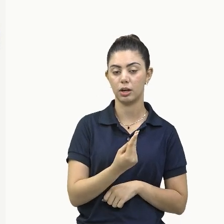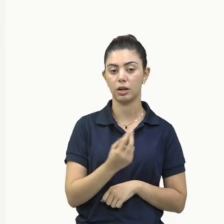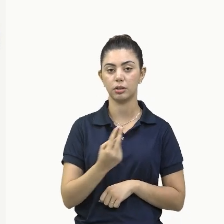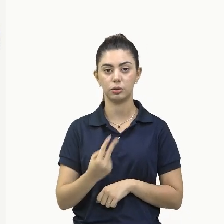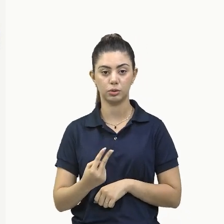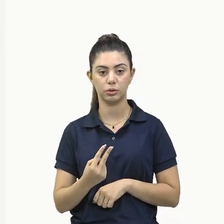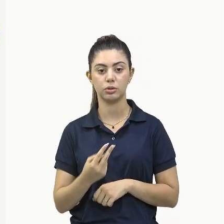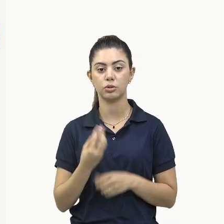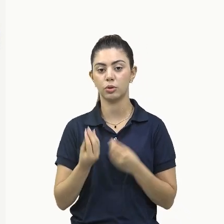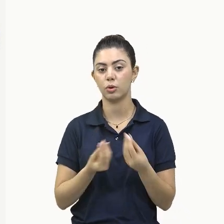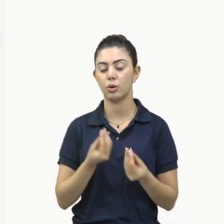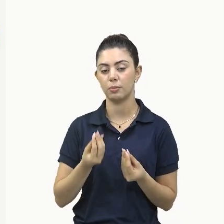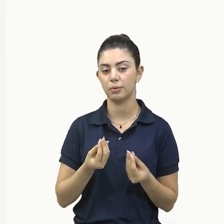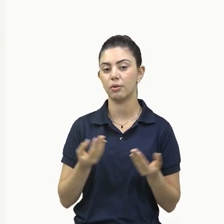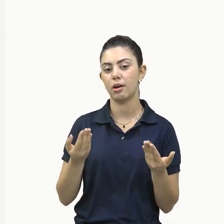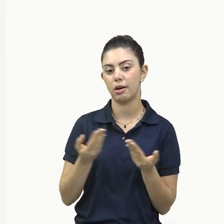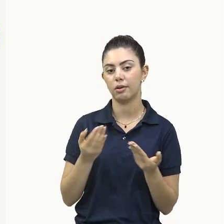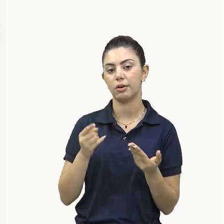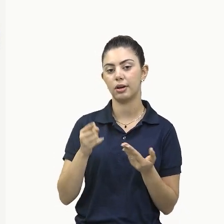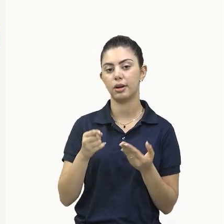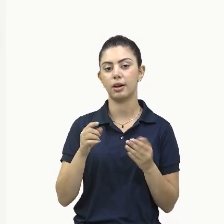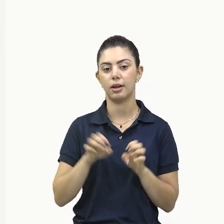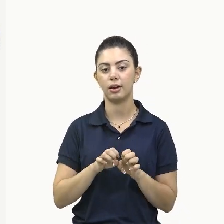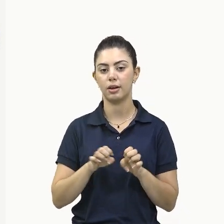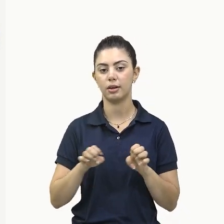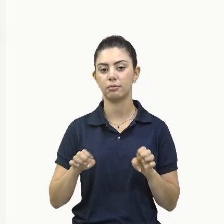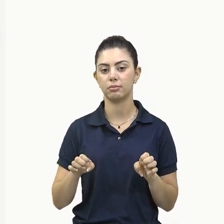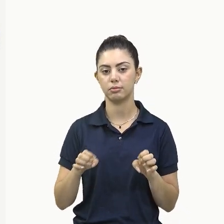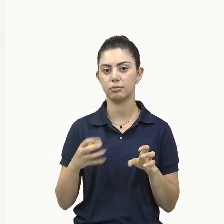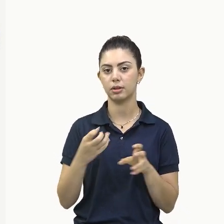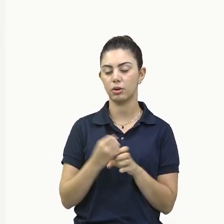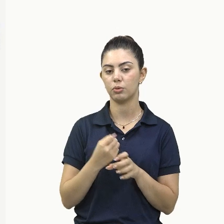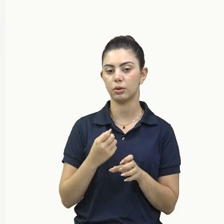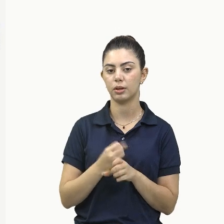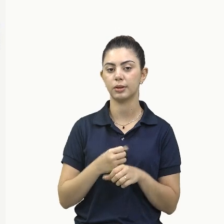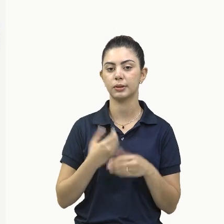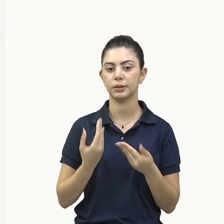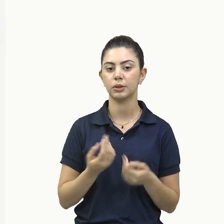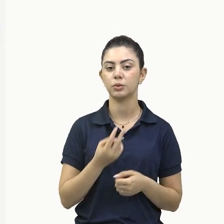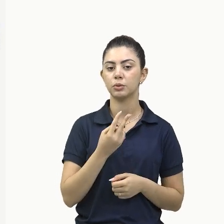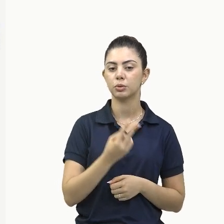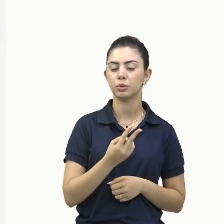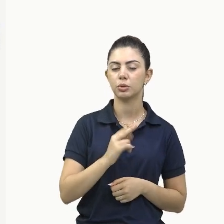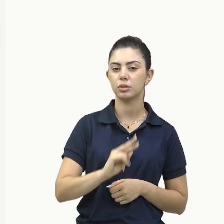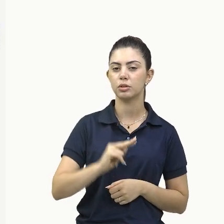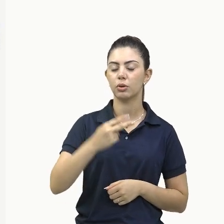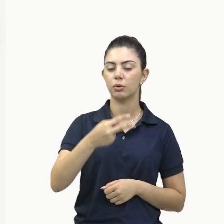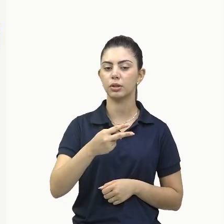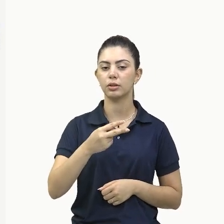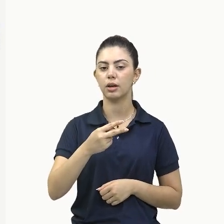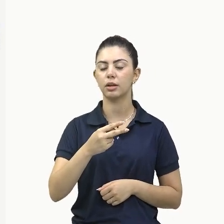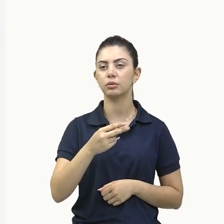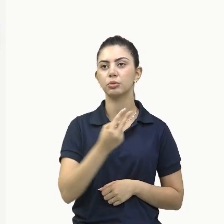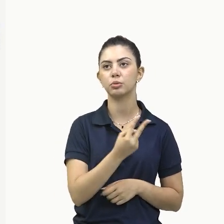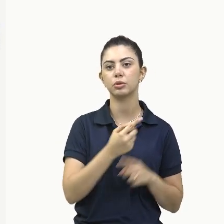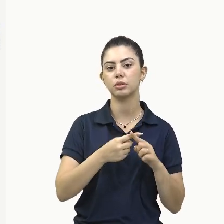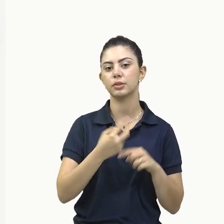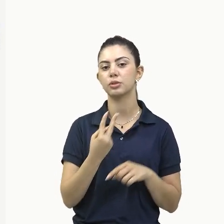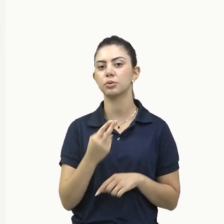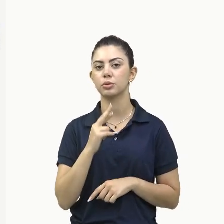basta resolver essa expressão numérica aqui, ó. 2 ao quadrado, nós sabemos que é quanto? 2 vezes 2,